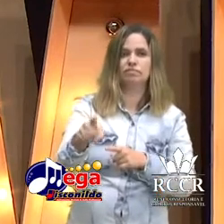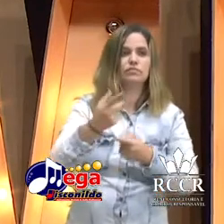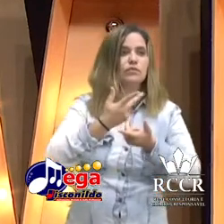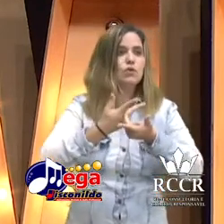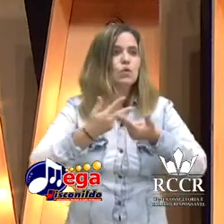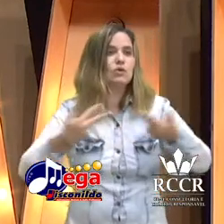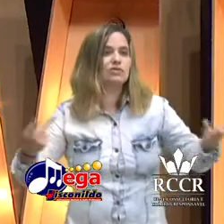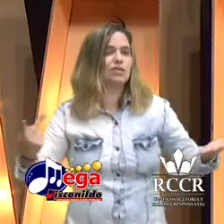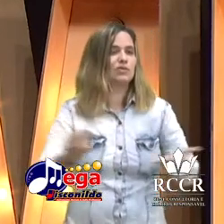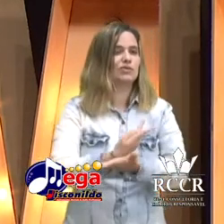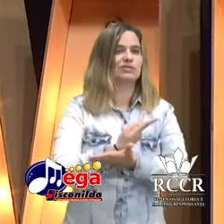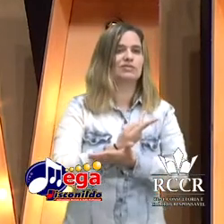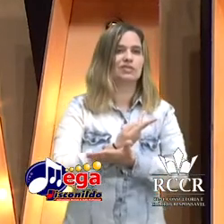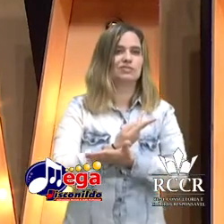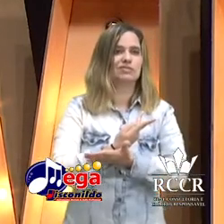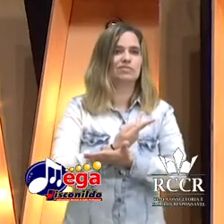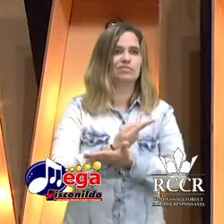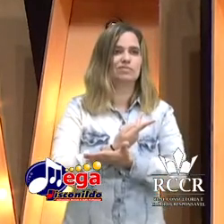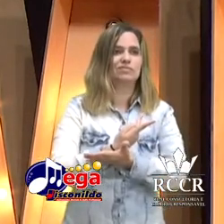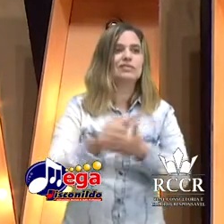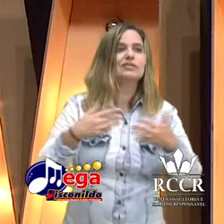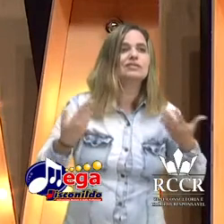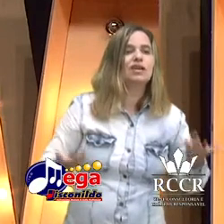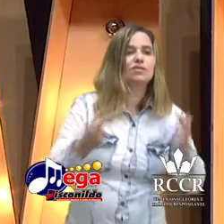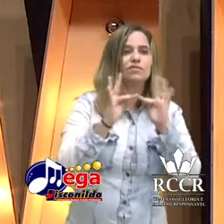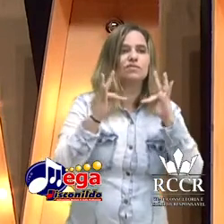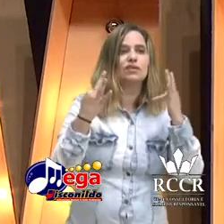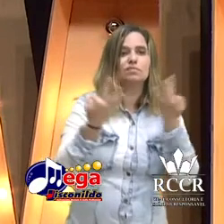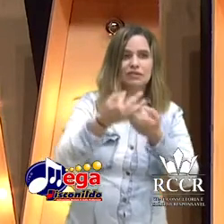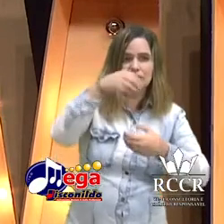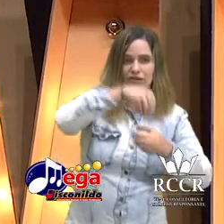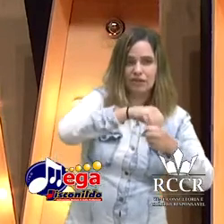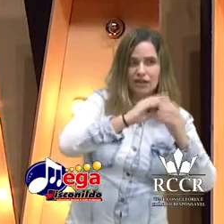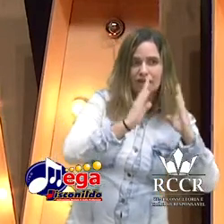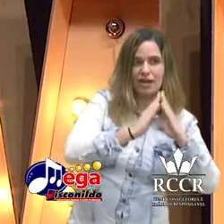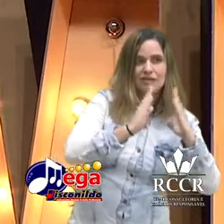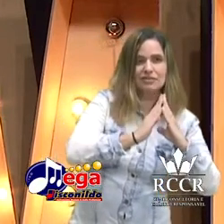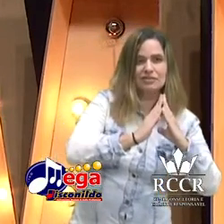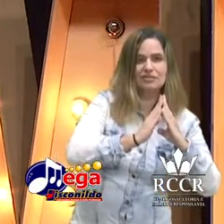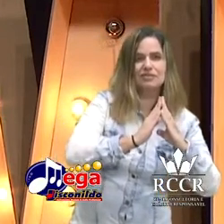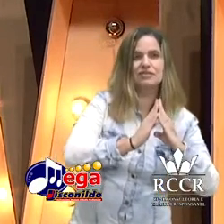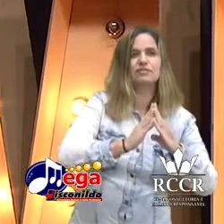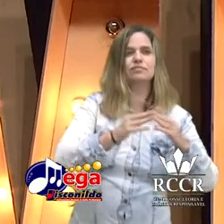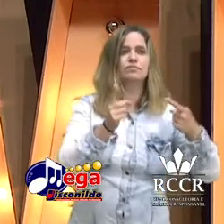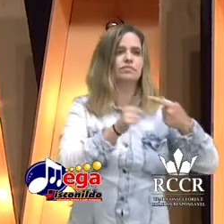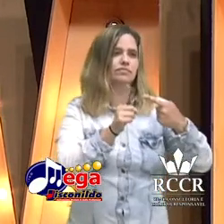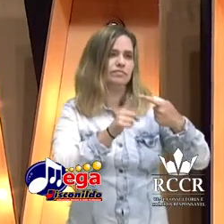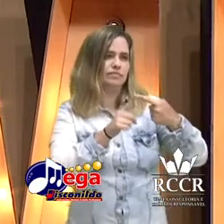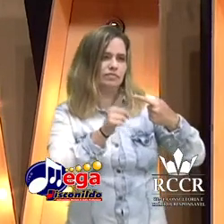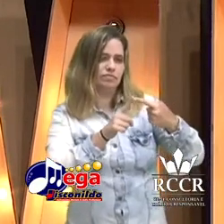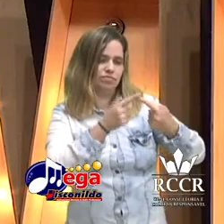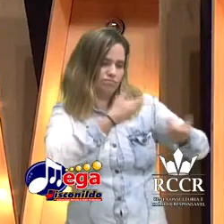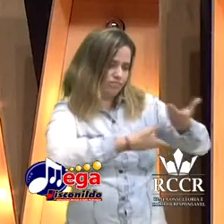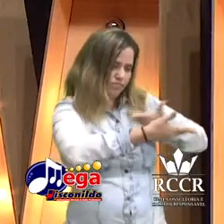sensação de realização em casa, e não fora de casa. Segundo alvo, é fazer com que eles ganhem mais e usufruam mais, em